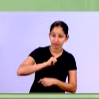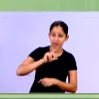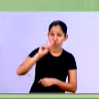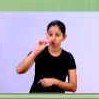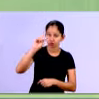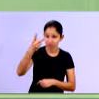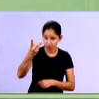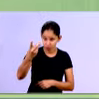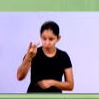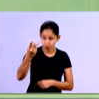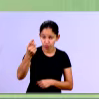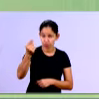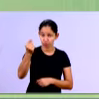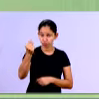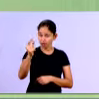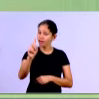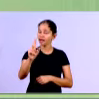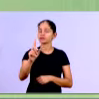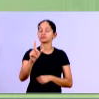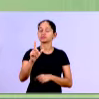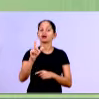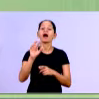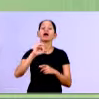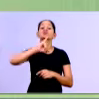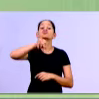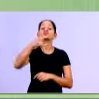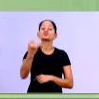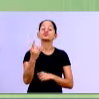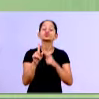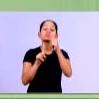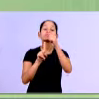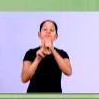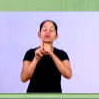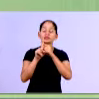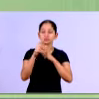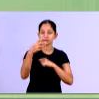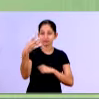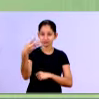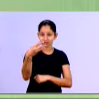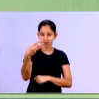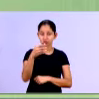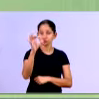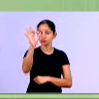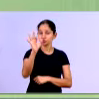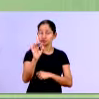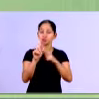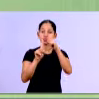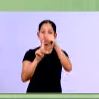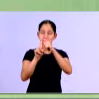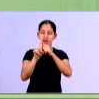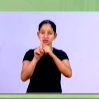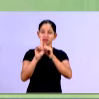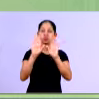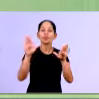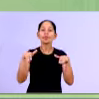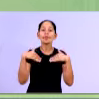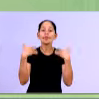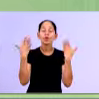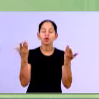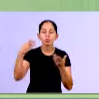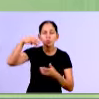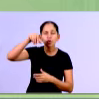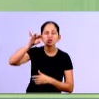2.000, ok? Com juros mensais de 3% ao mês. Qual o montante?